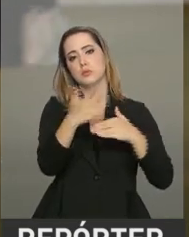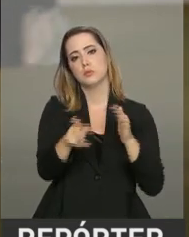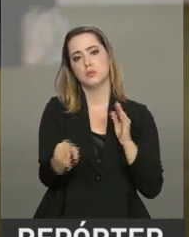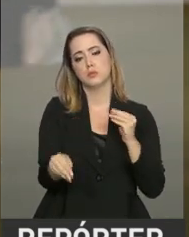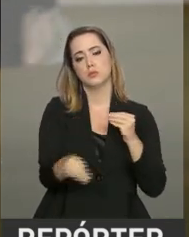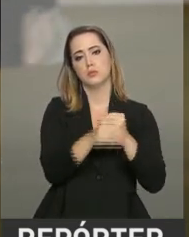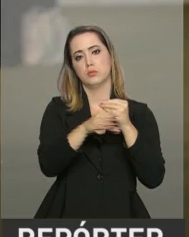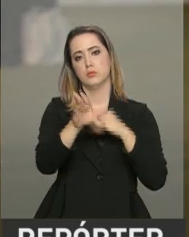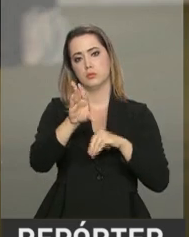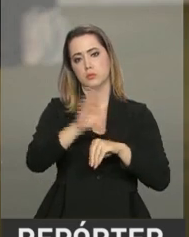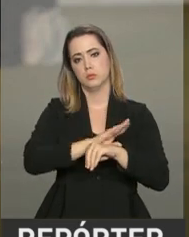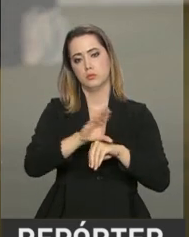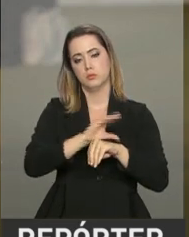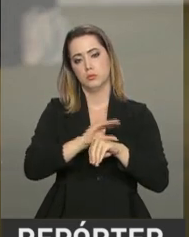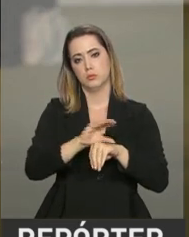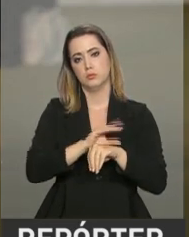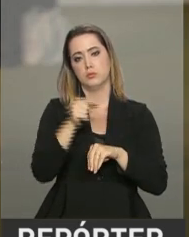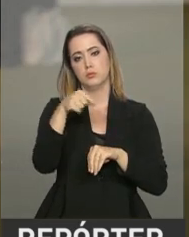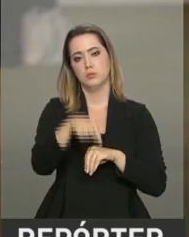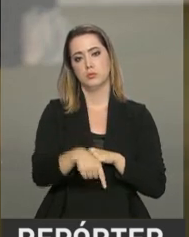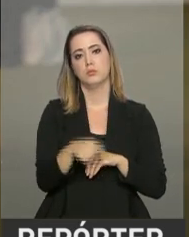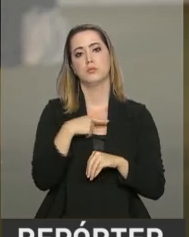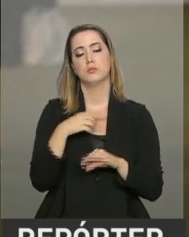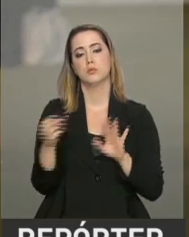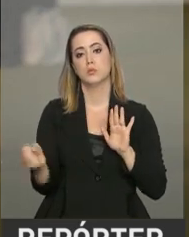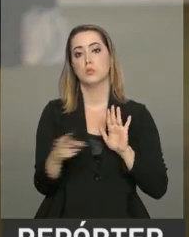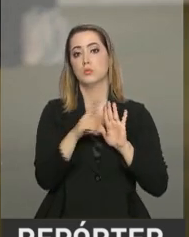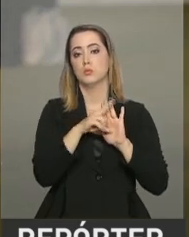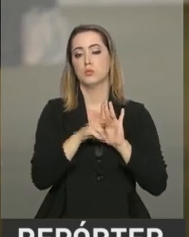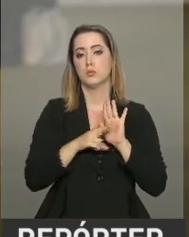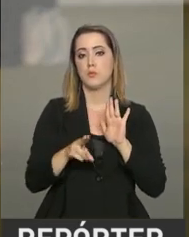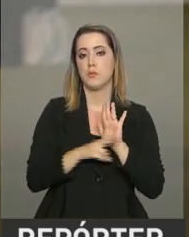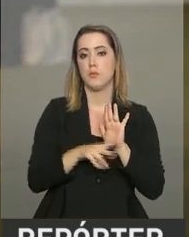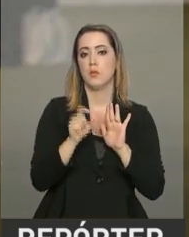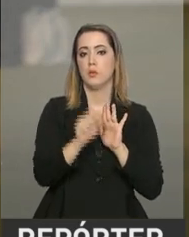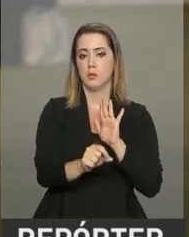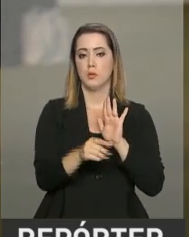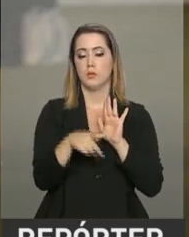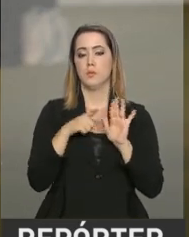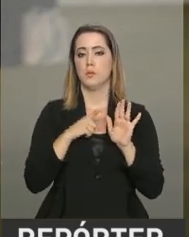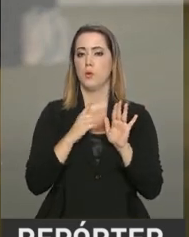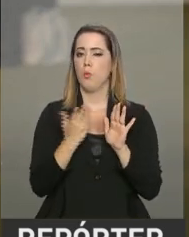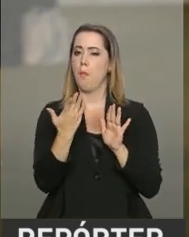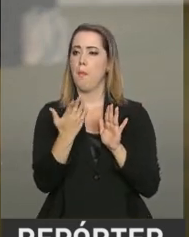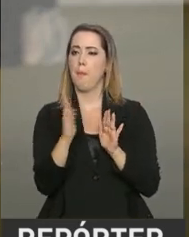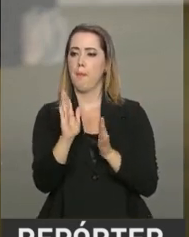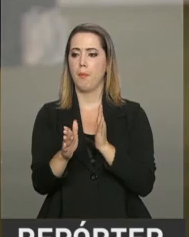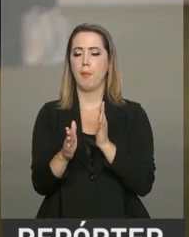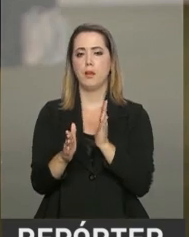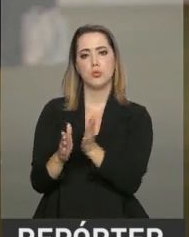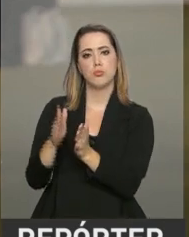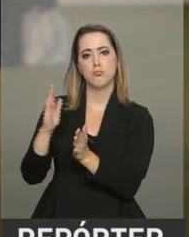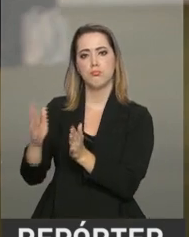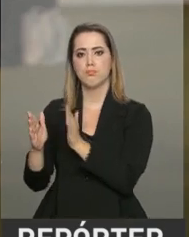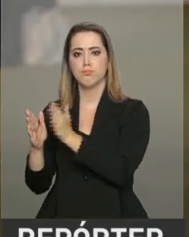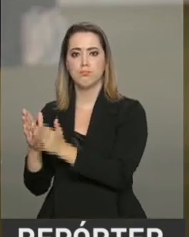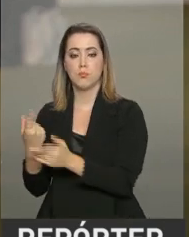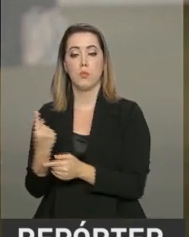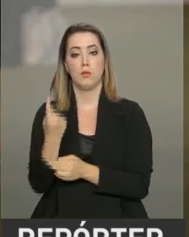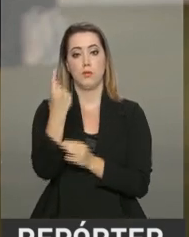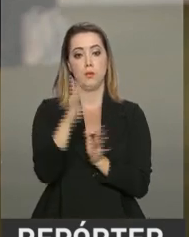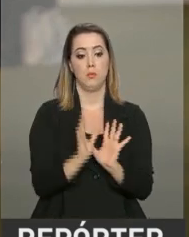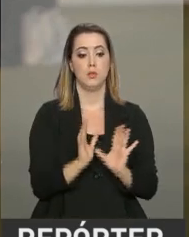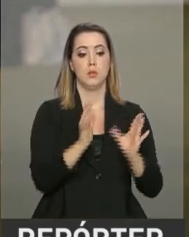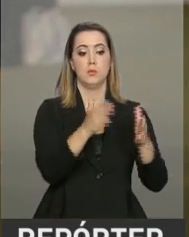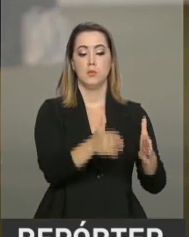PEC aqui na Câmara dos Deputados o regimento interno da câmara estabelece etapas ela tem de passar primeiro pela